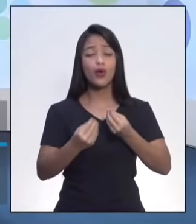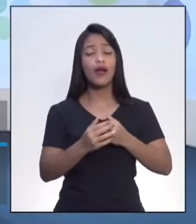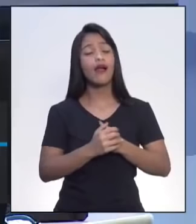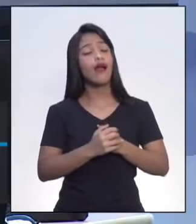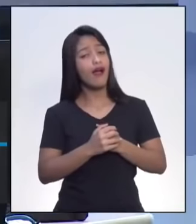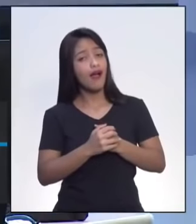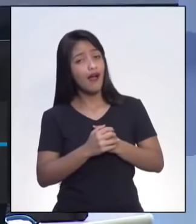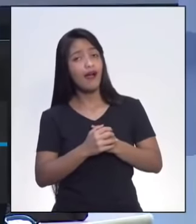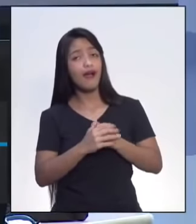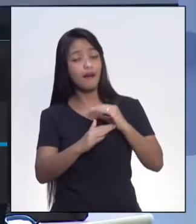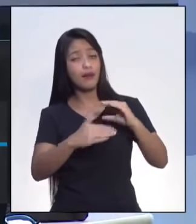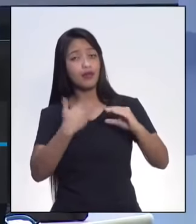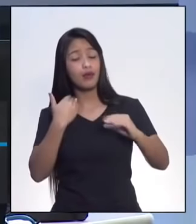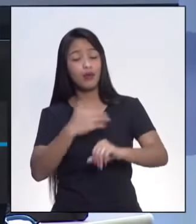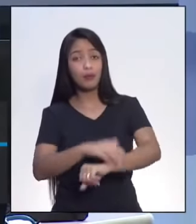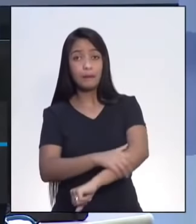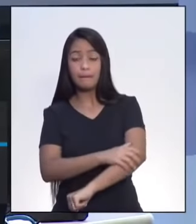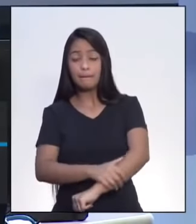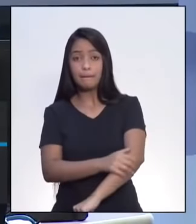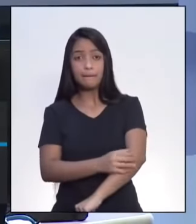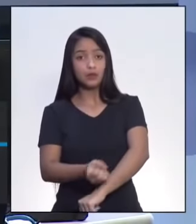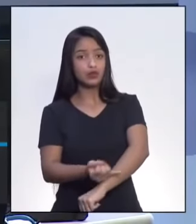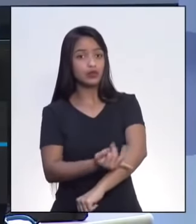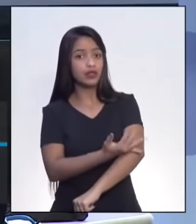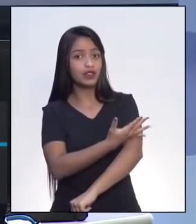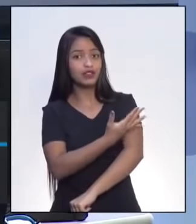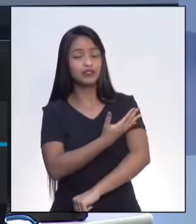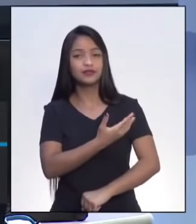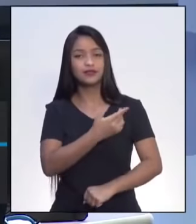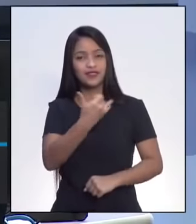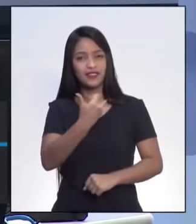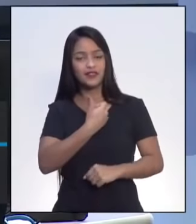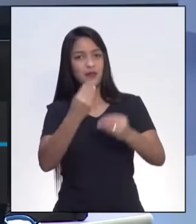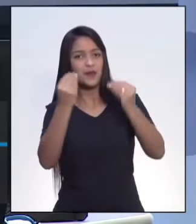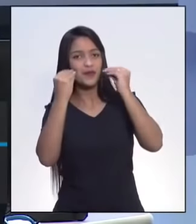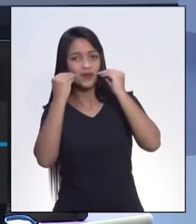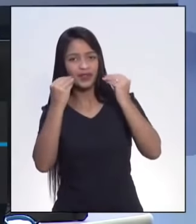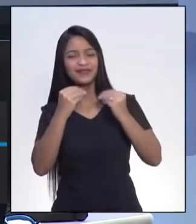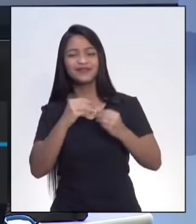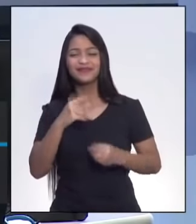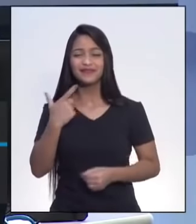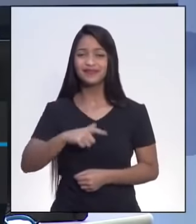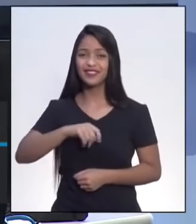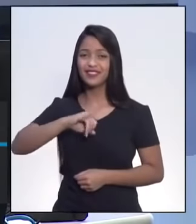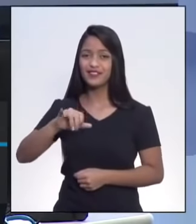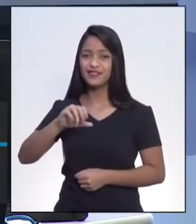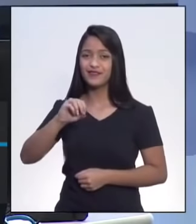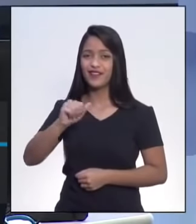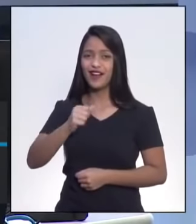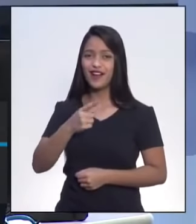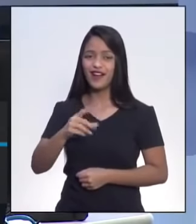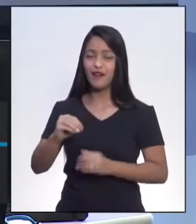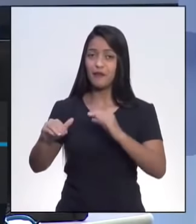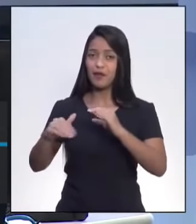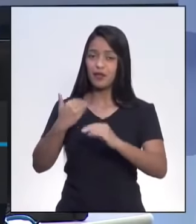Emocionante. A Isabela colocou. Beijo, prof. Acho ótimo. O João Vitor também. A virada foi muito